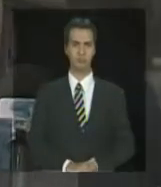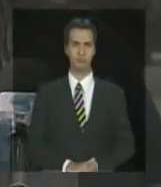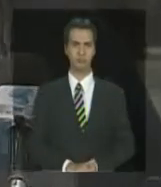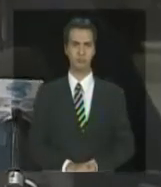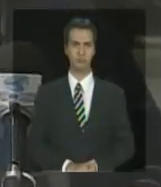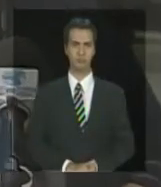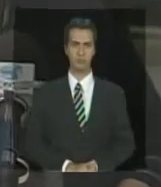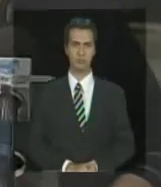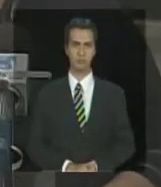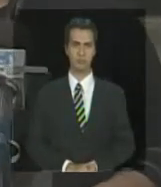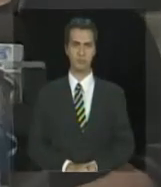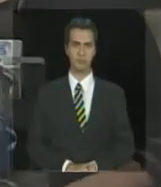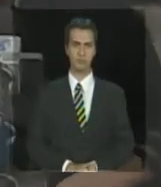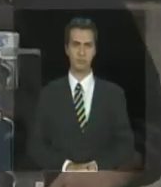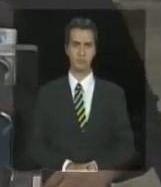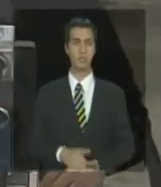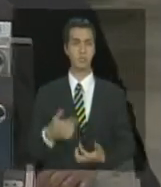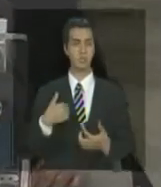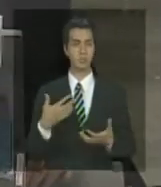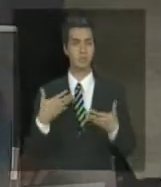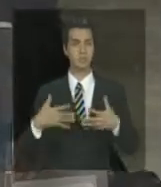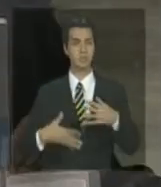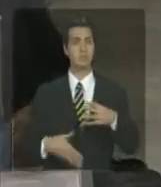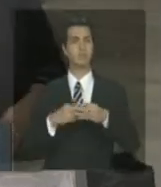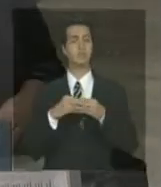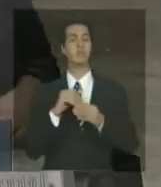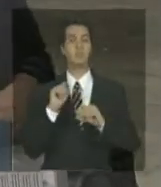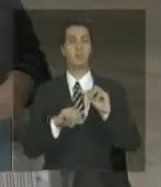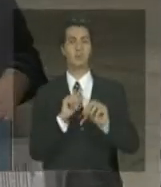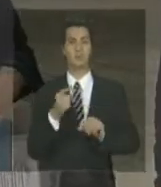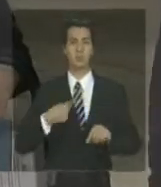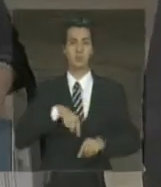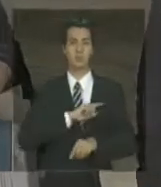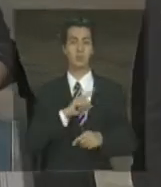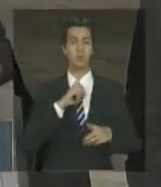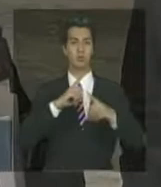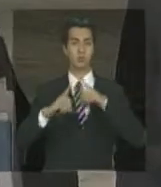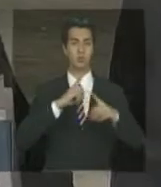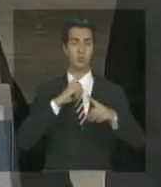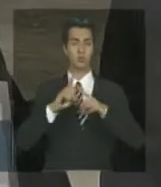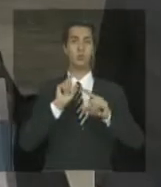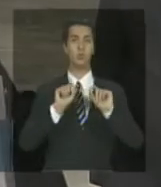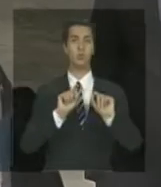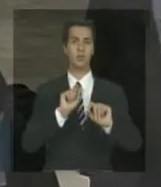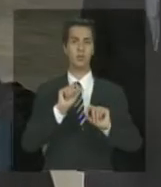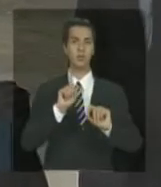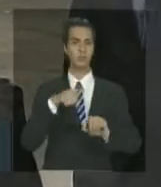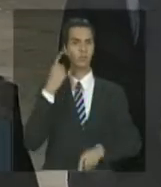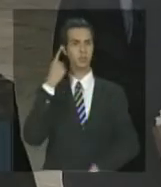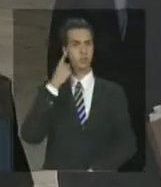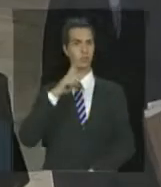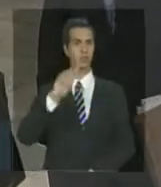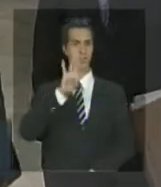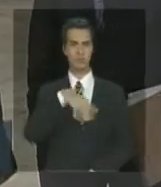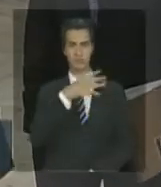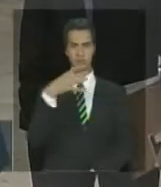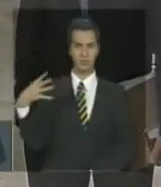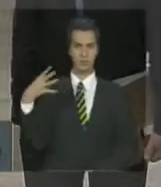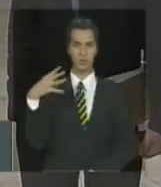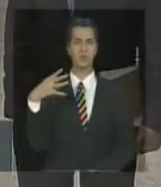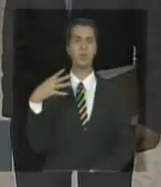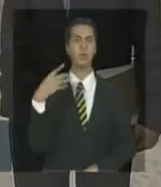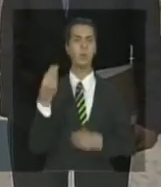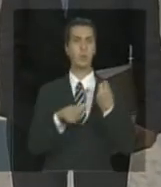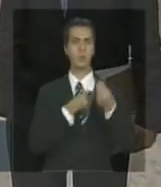acrescentaria apenas que nós também discutimos o calendário de trabalho até o final deste ano, a partir